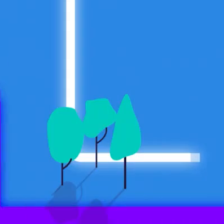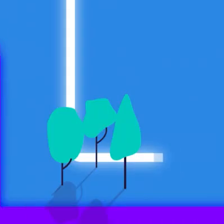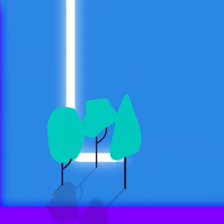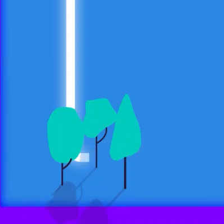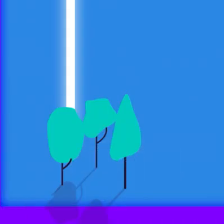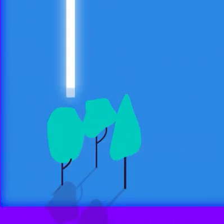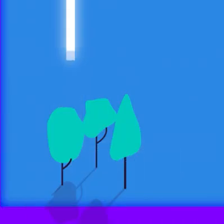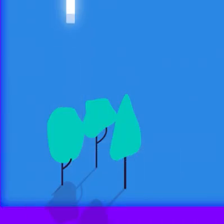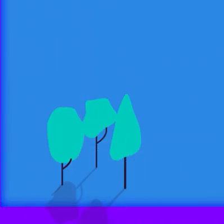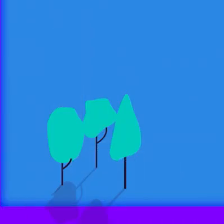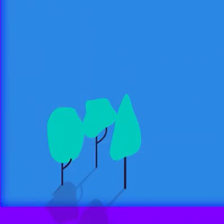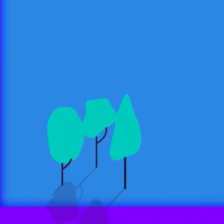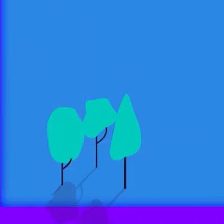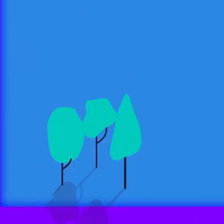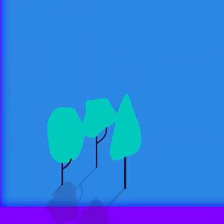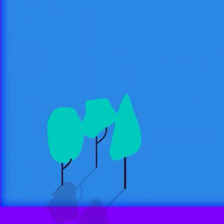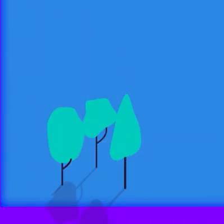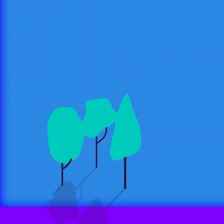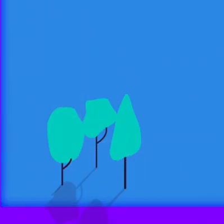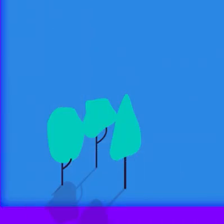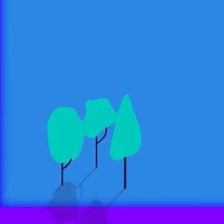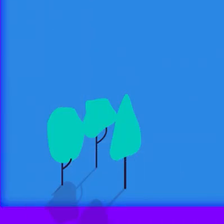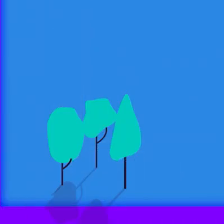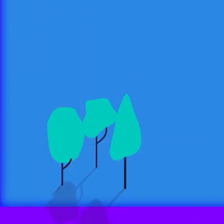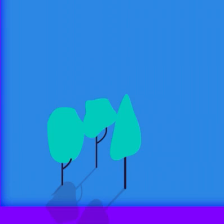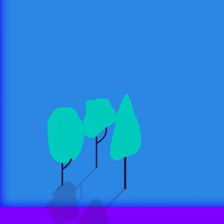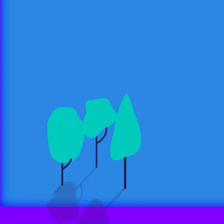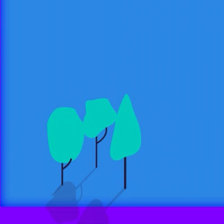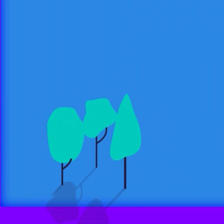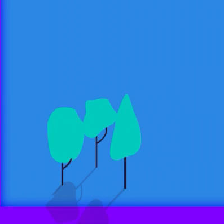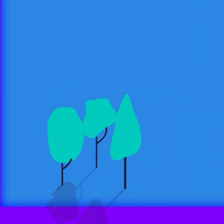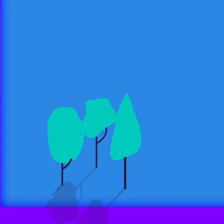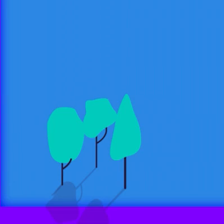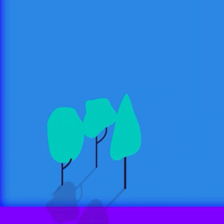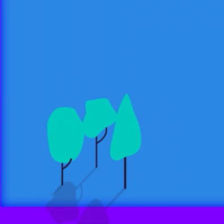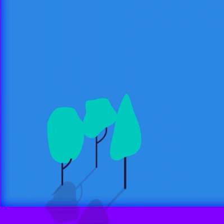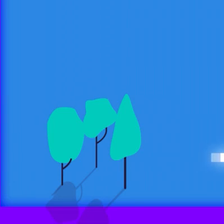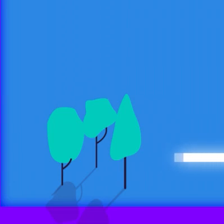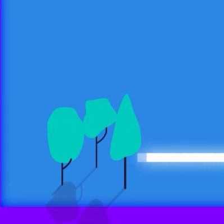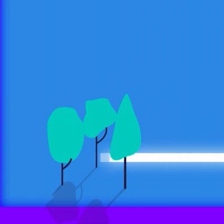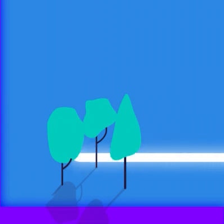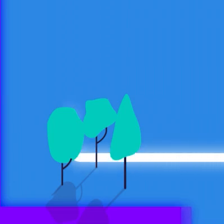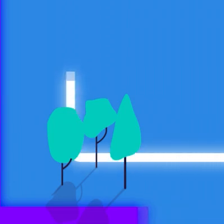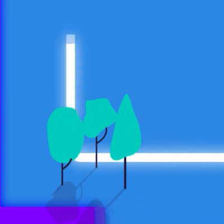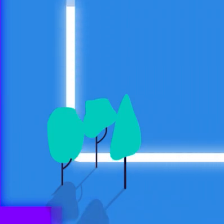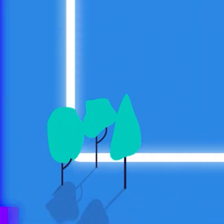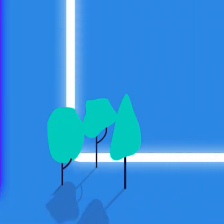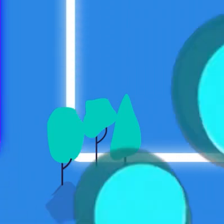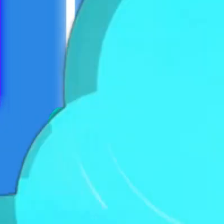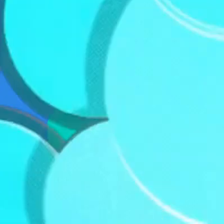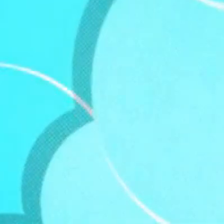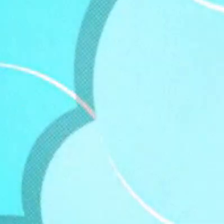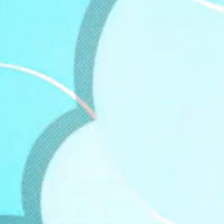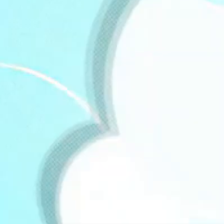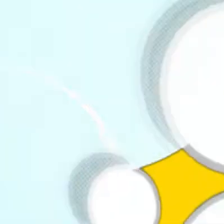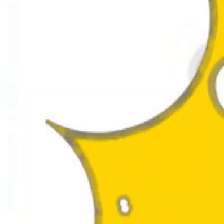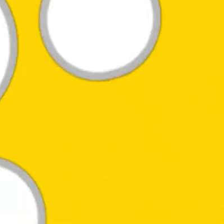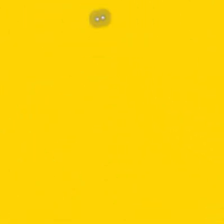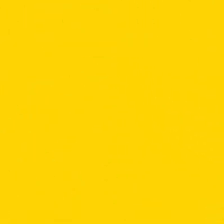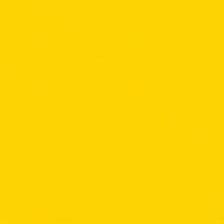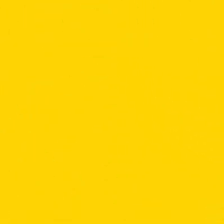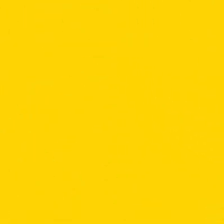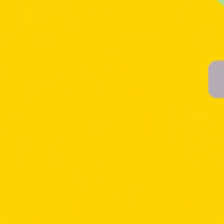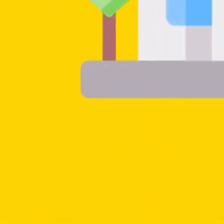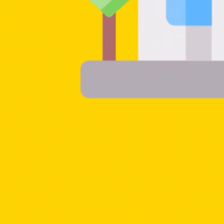Você sabia que quando diagnosticado cedo, o câncer infanto-juvenil tem até 95% de chance de cura? Segundo